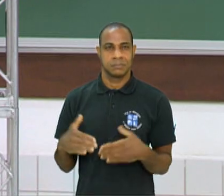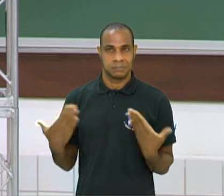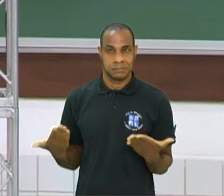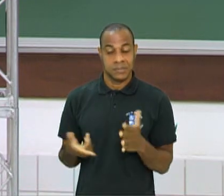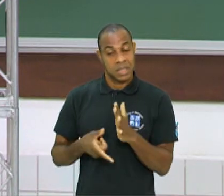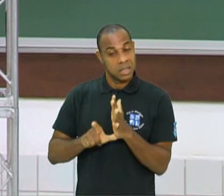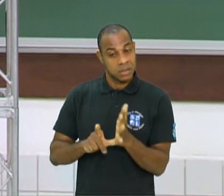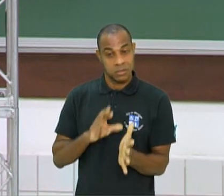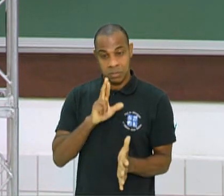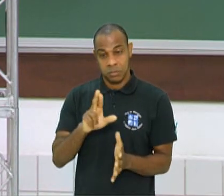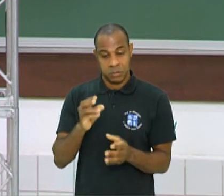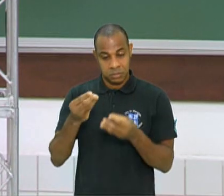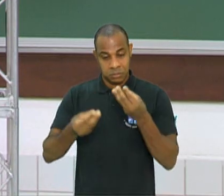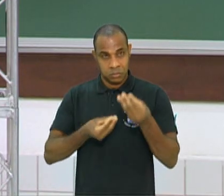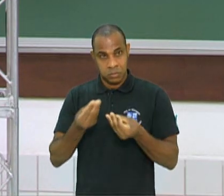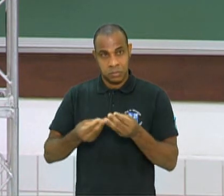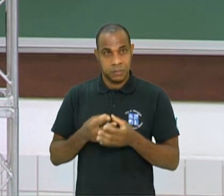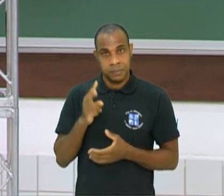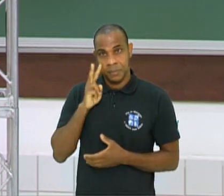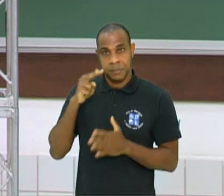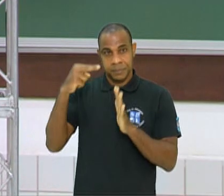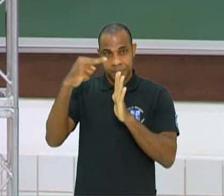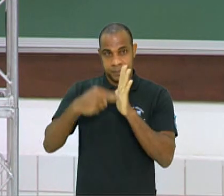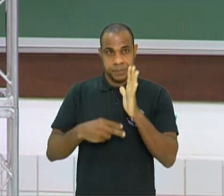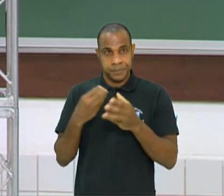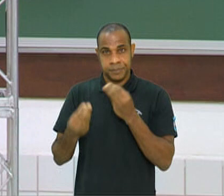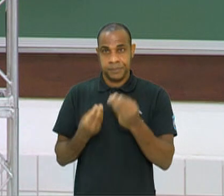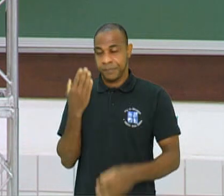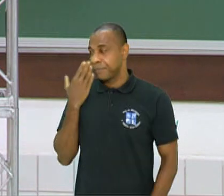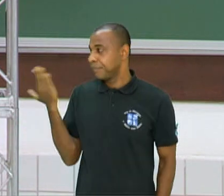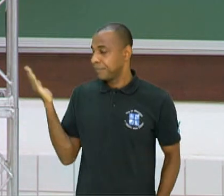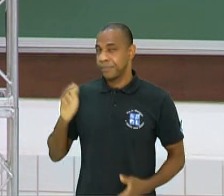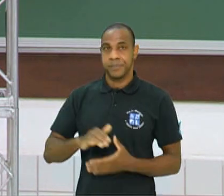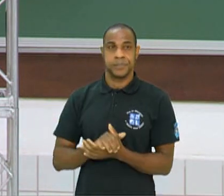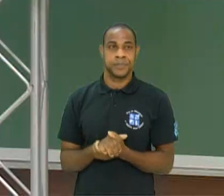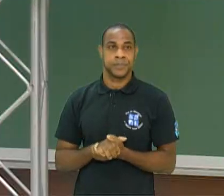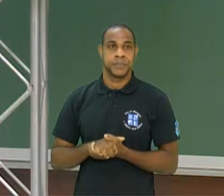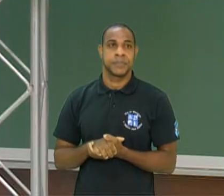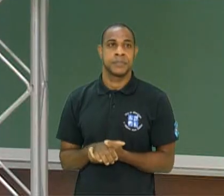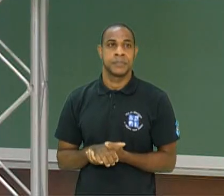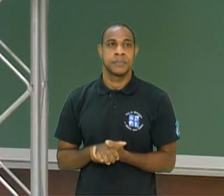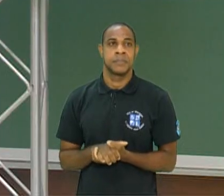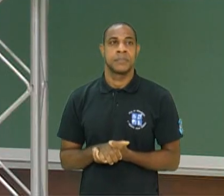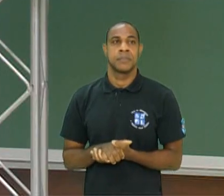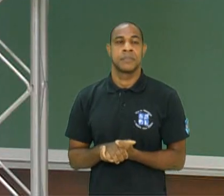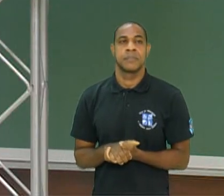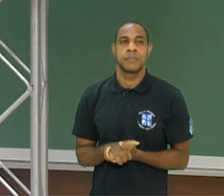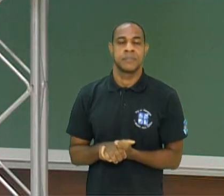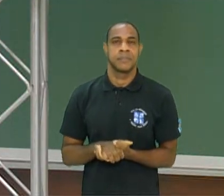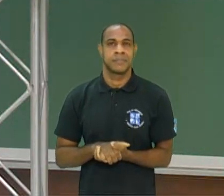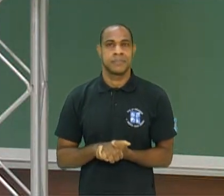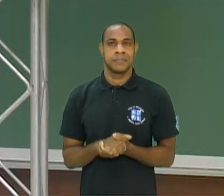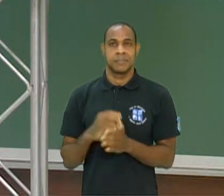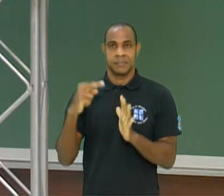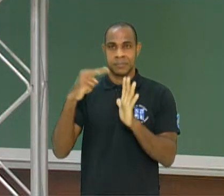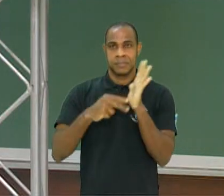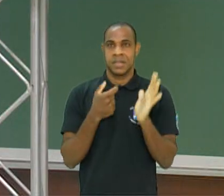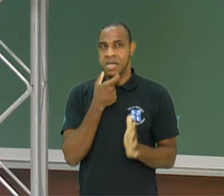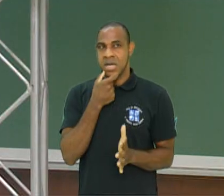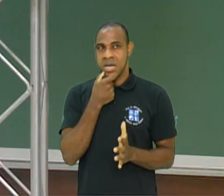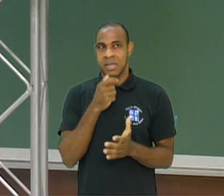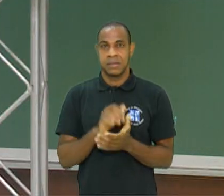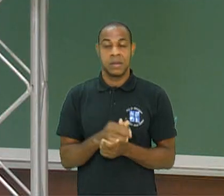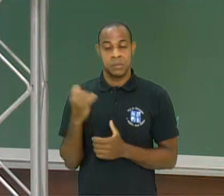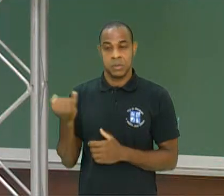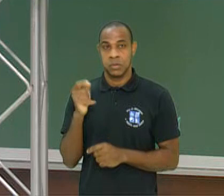Antes de eu dar a resposta para vocês, vamos dar uma olhada com calma no texto? Bora lá, então olha só. Last Monday... Então, uma